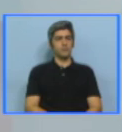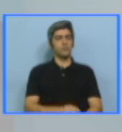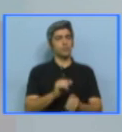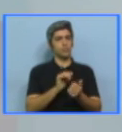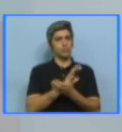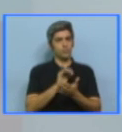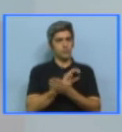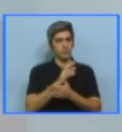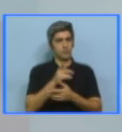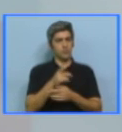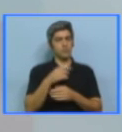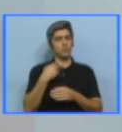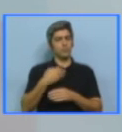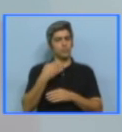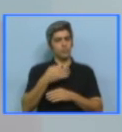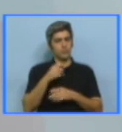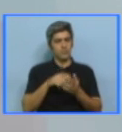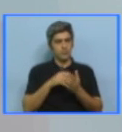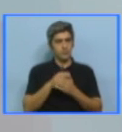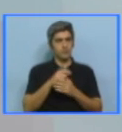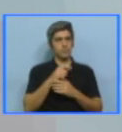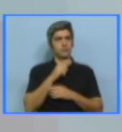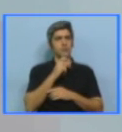Notícias que atualizamos em permanência em